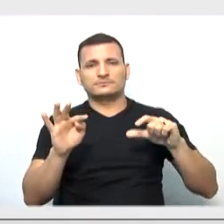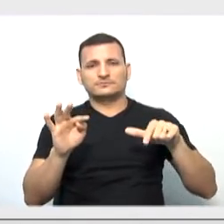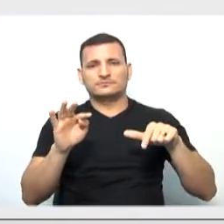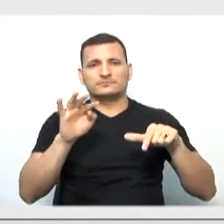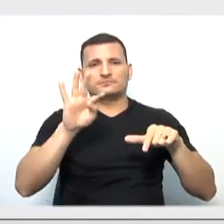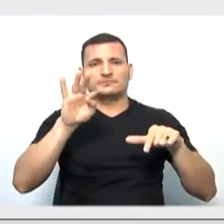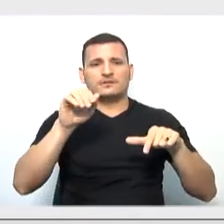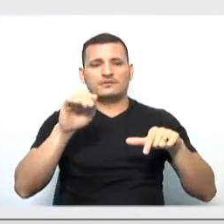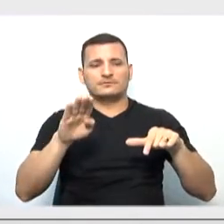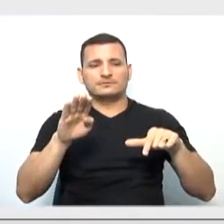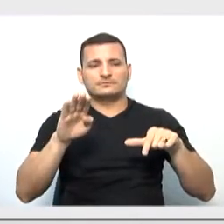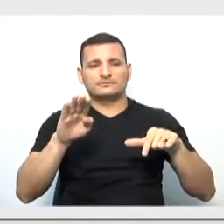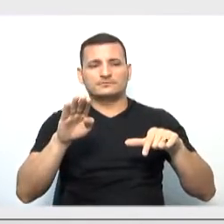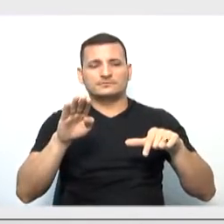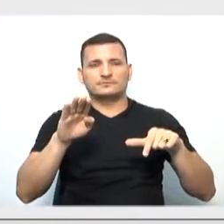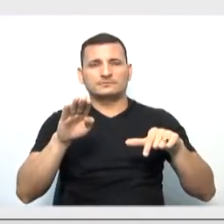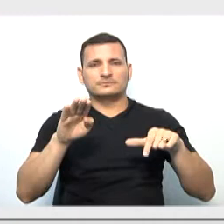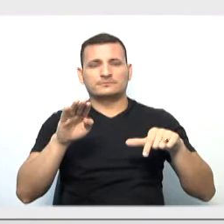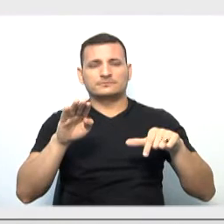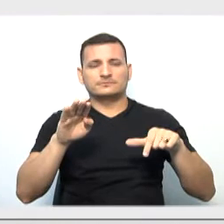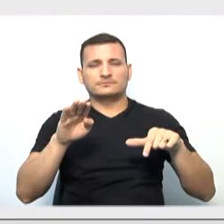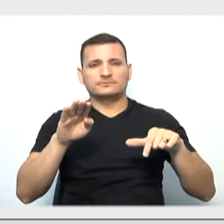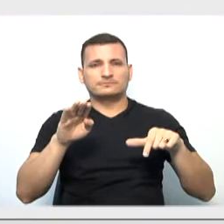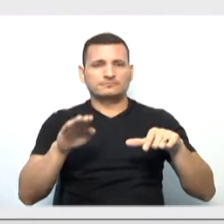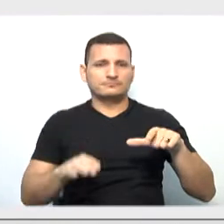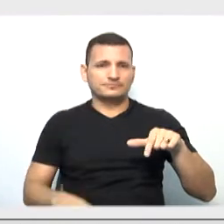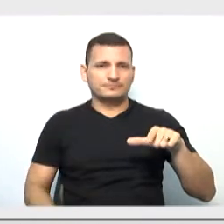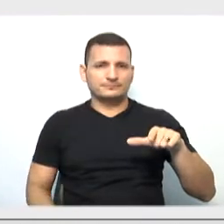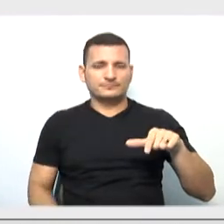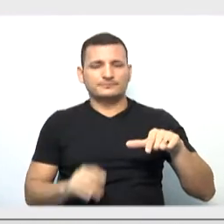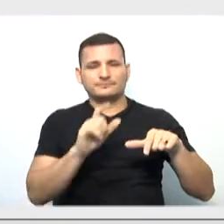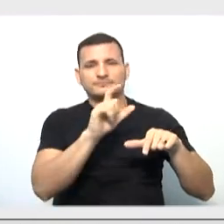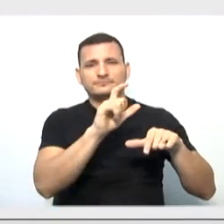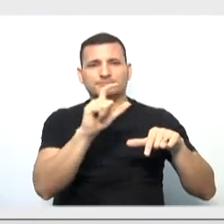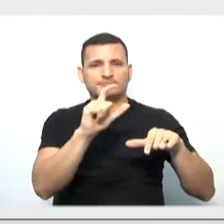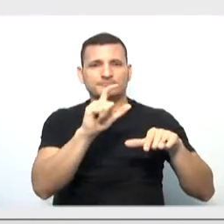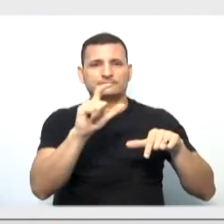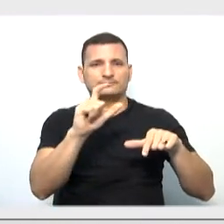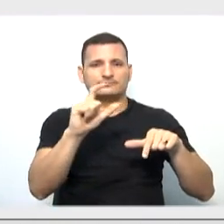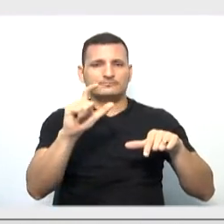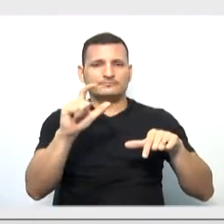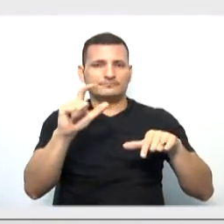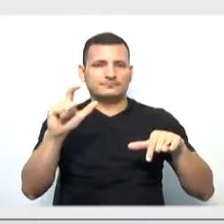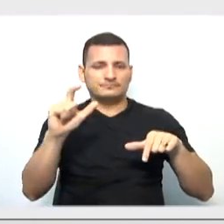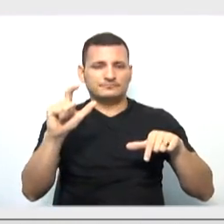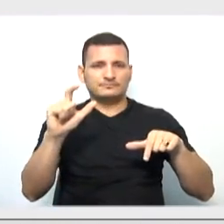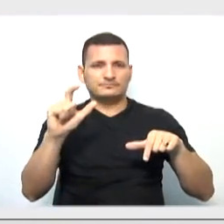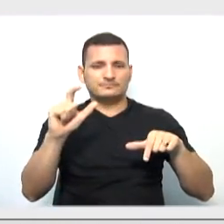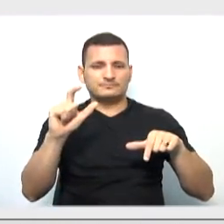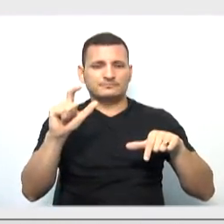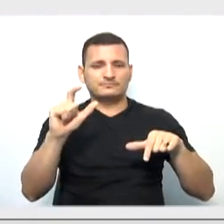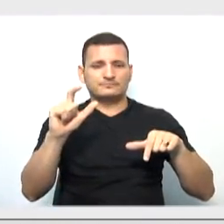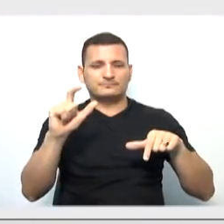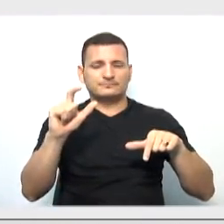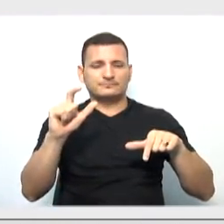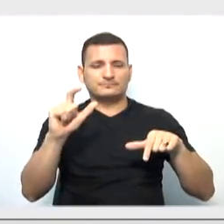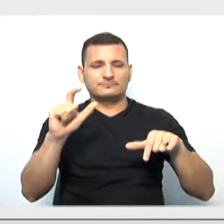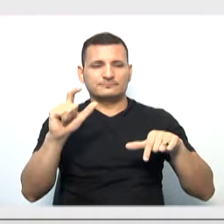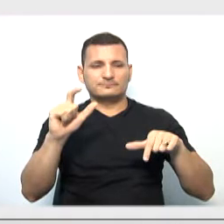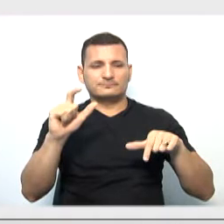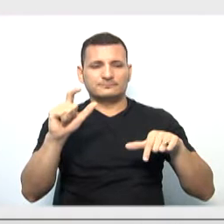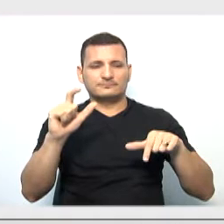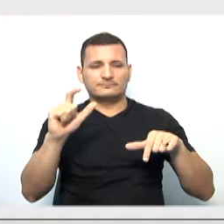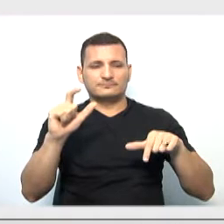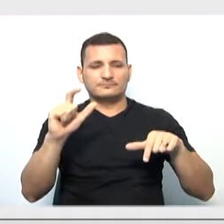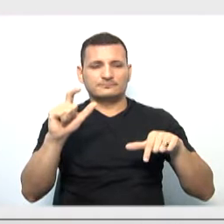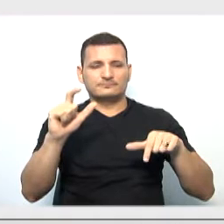cada tab que eu dou, eu tô com a tecla Alt pressionada e cada tab que eu dou, ele vai passando as telinhas aqui, tá vendo?